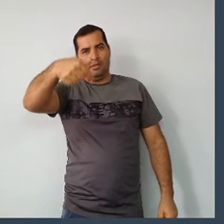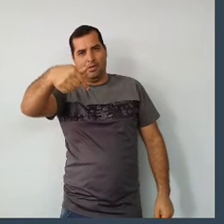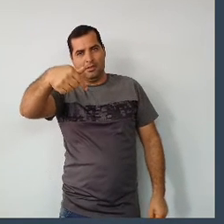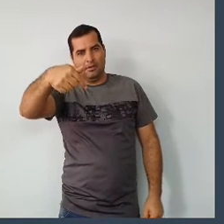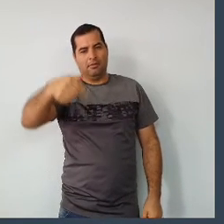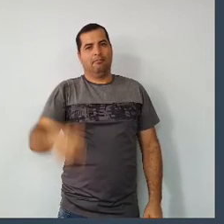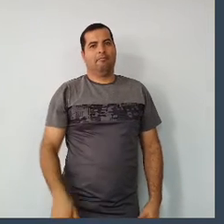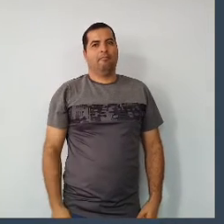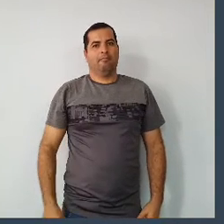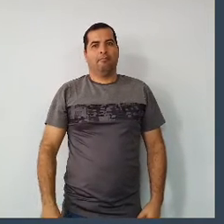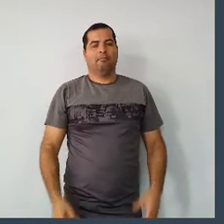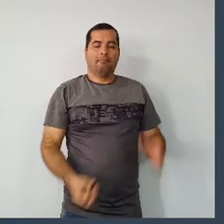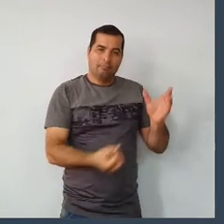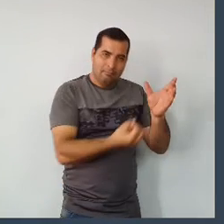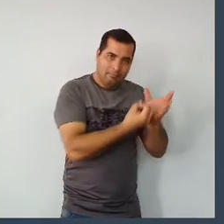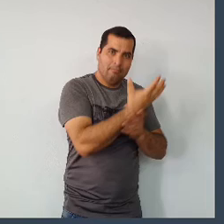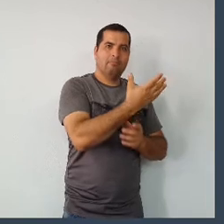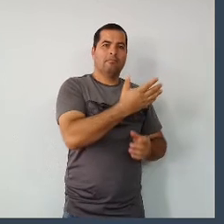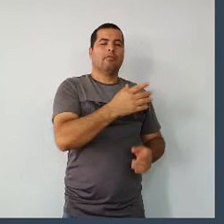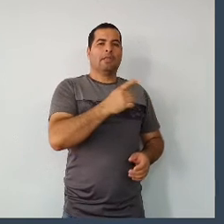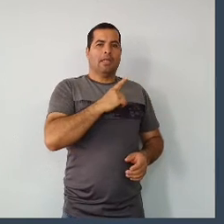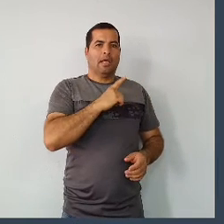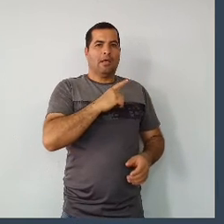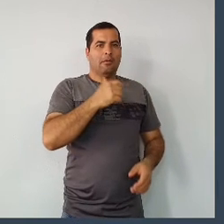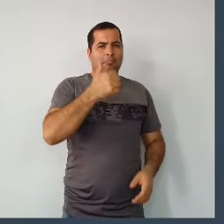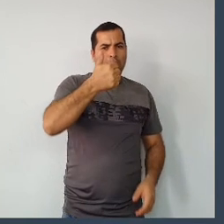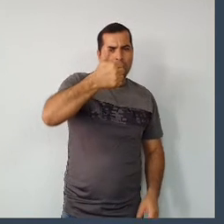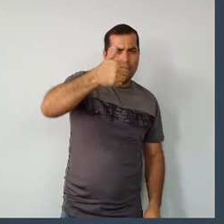1917, exatamente onde ficava desde